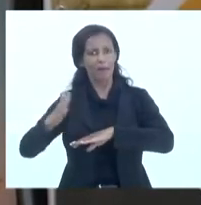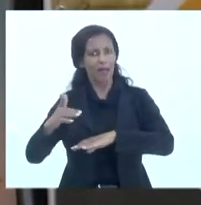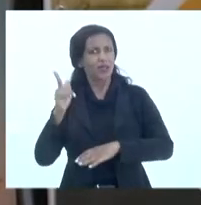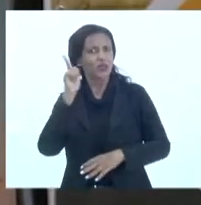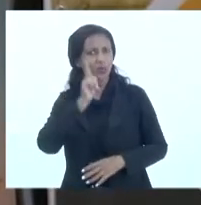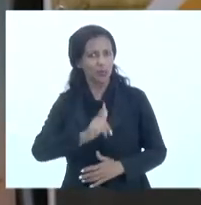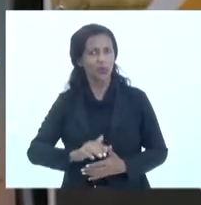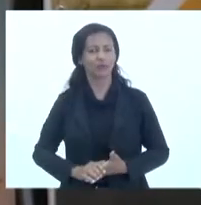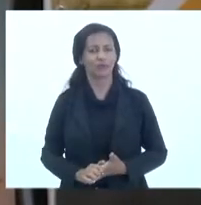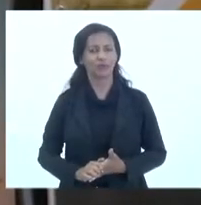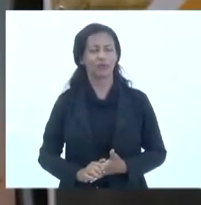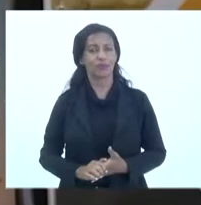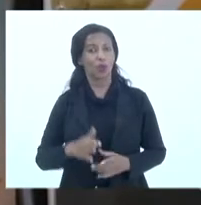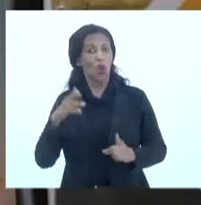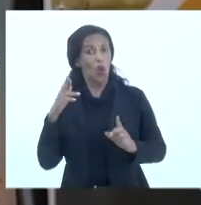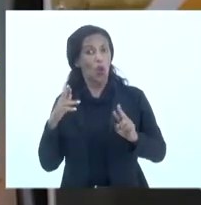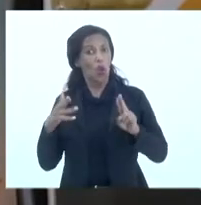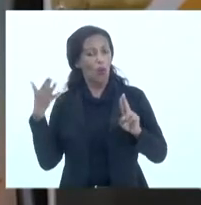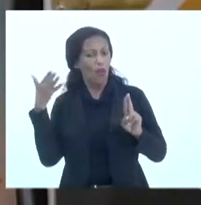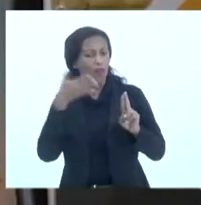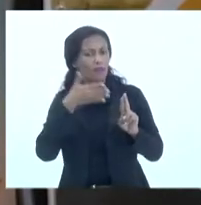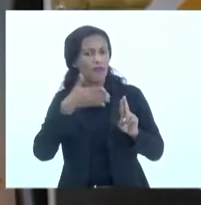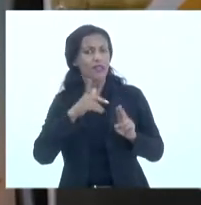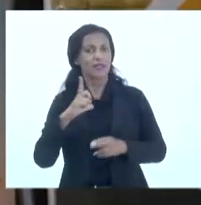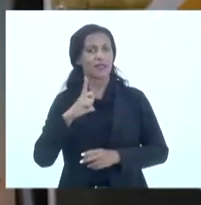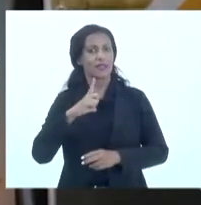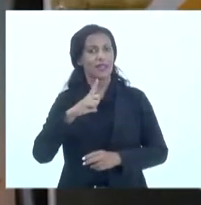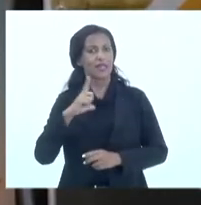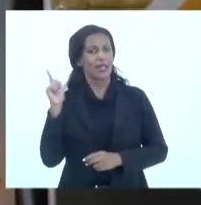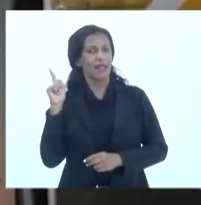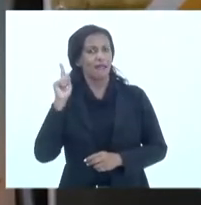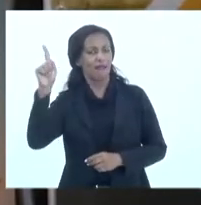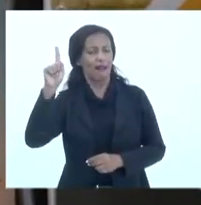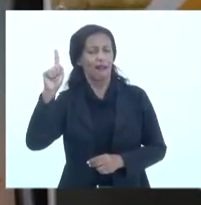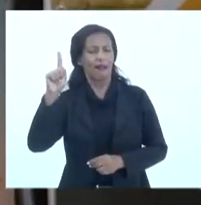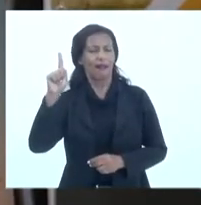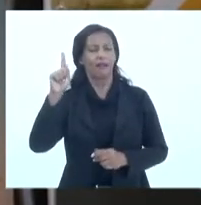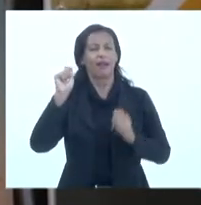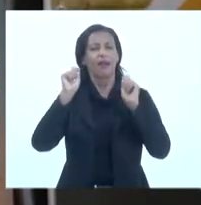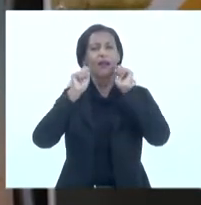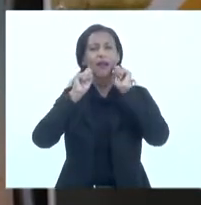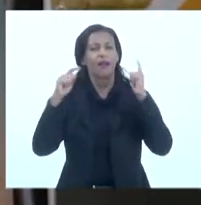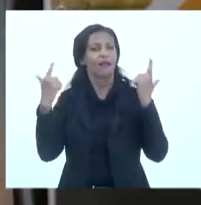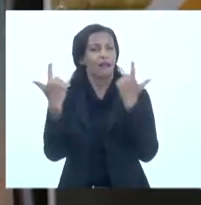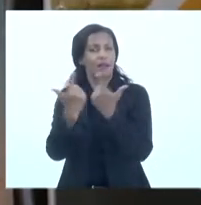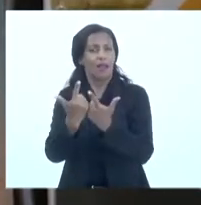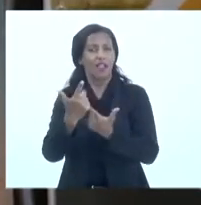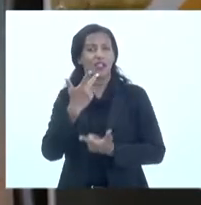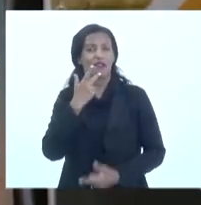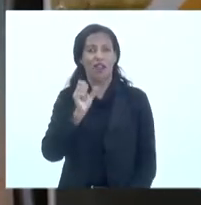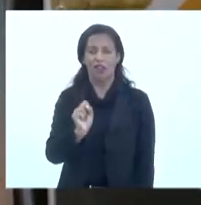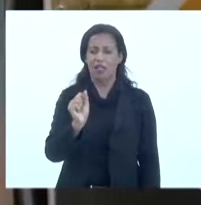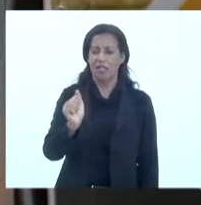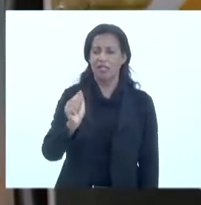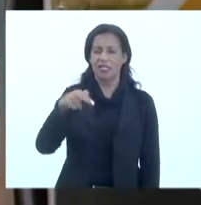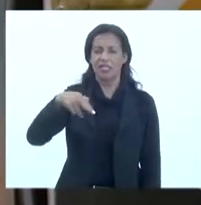muito. Uma referência que a gente tem usado na ELERJ é Santa Catarina. Santa Catarina, no Brasil, hoje está com a taxa de desemprego de